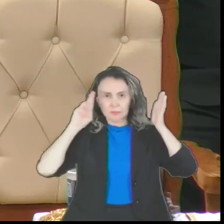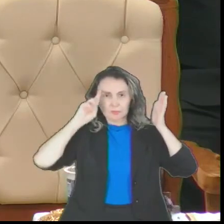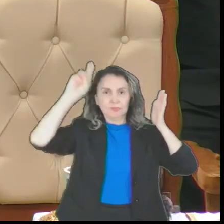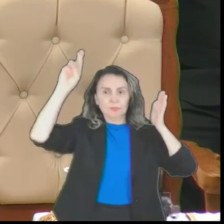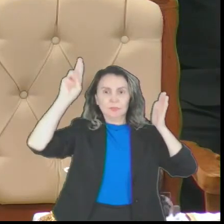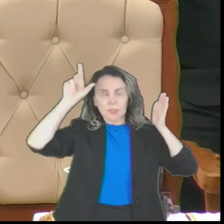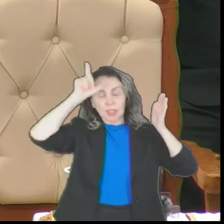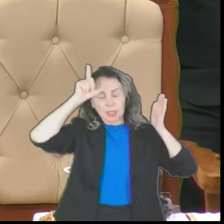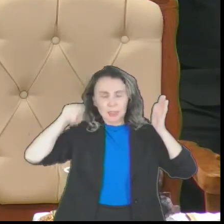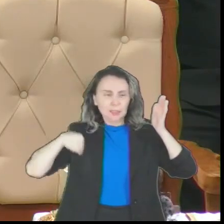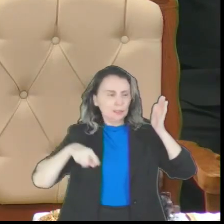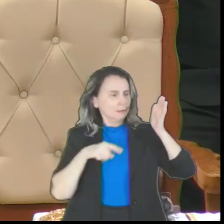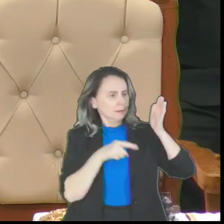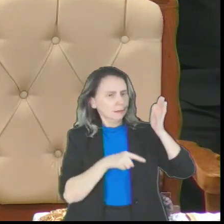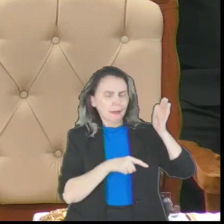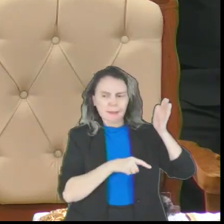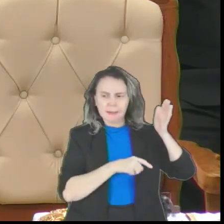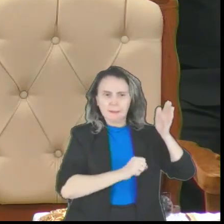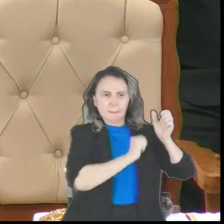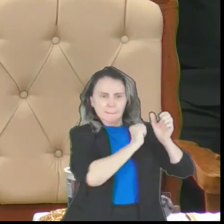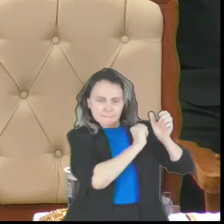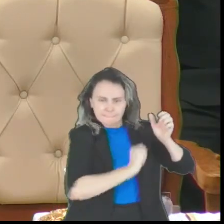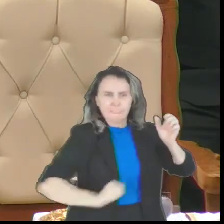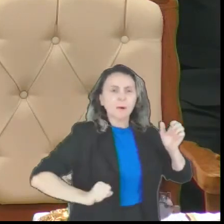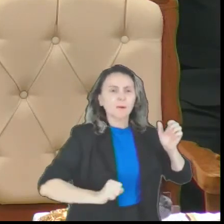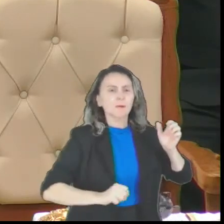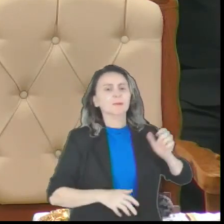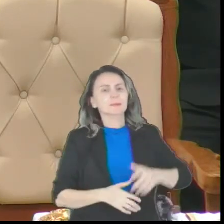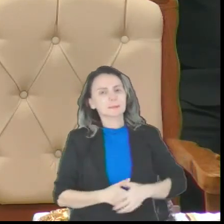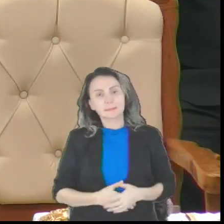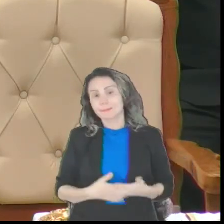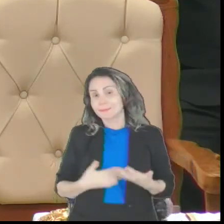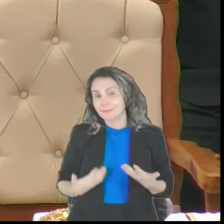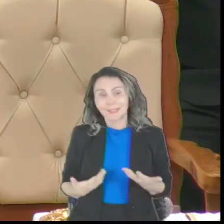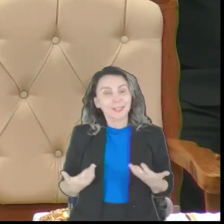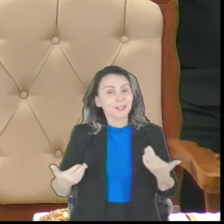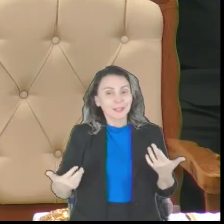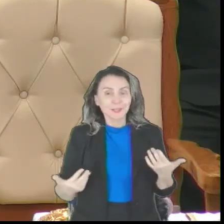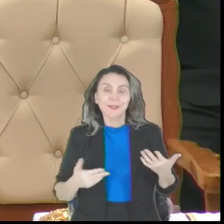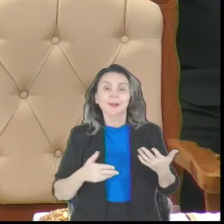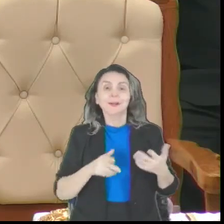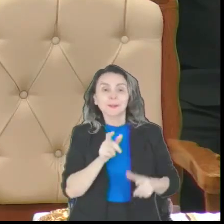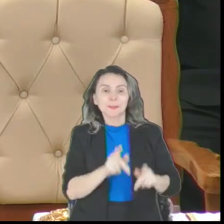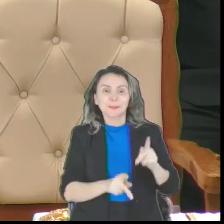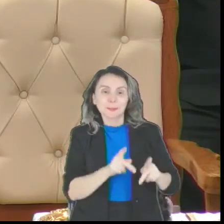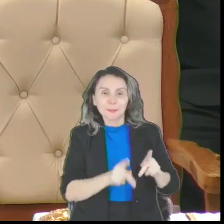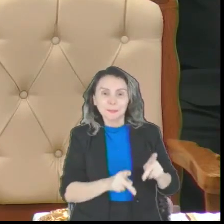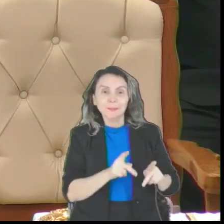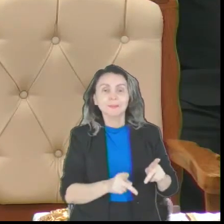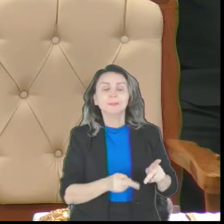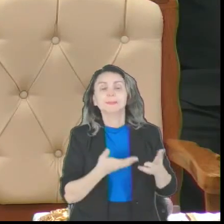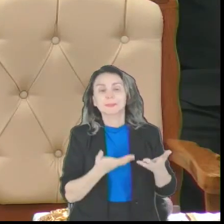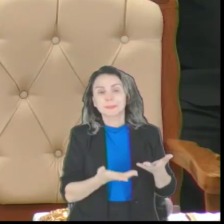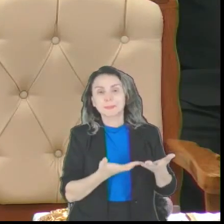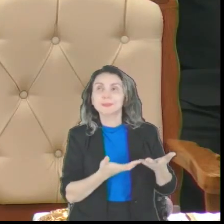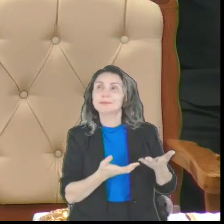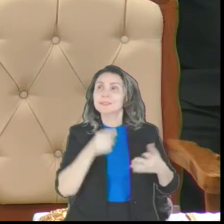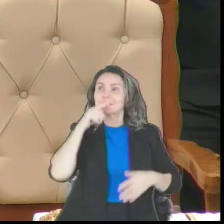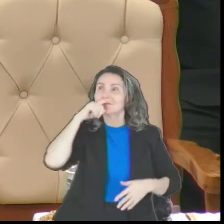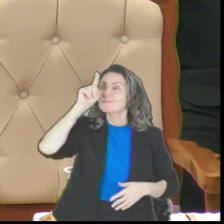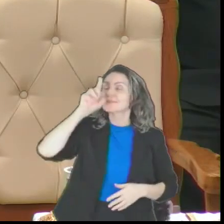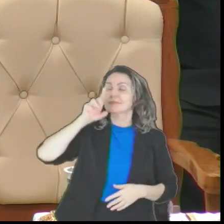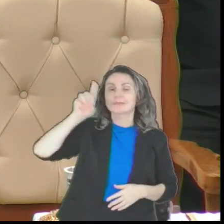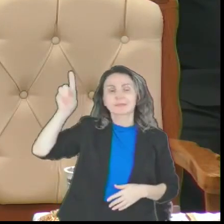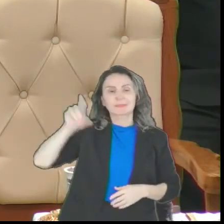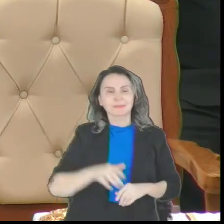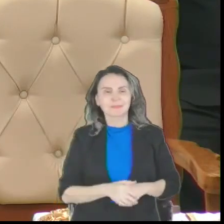Gessurum. Gessurum é o povo de Israel que virou-se, engordou-se e deu os coices diante de Deus.